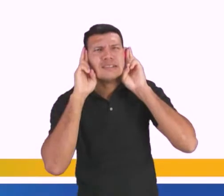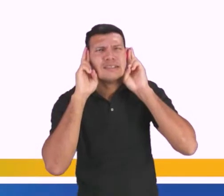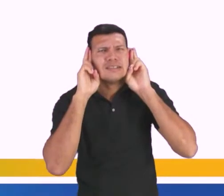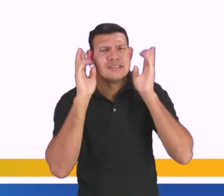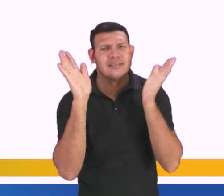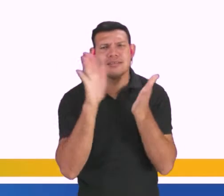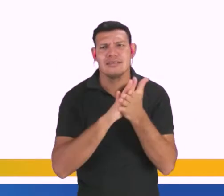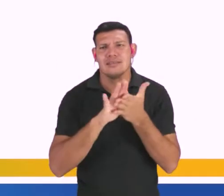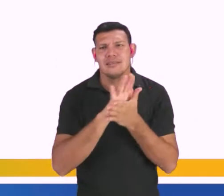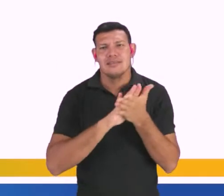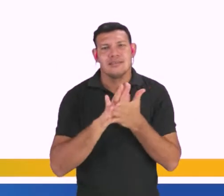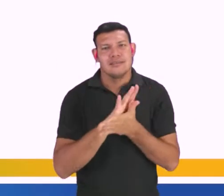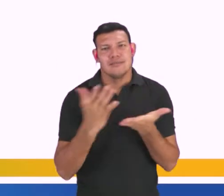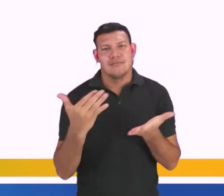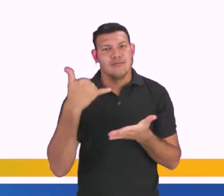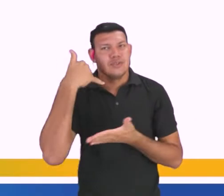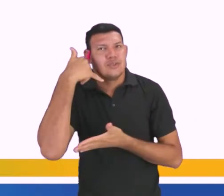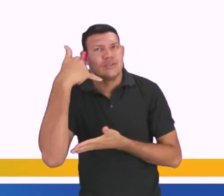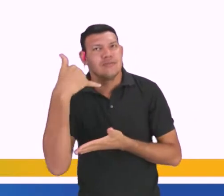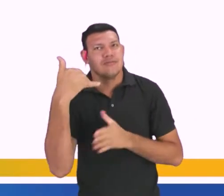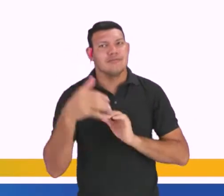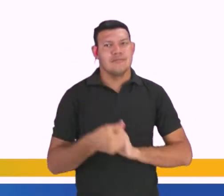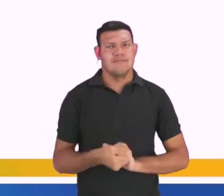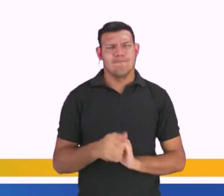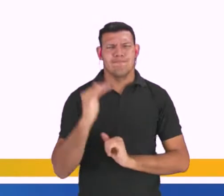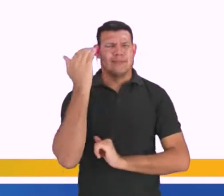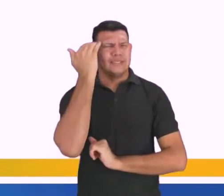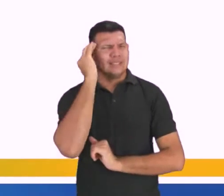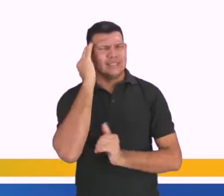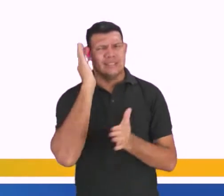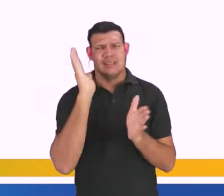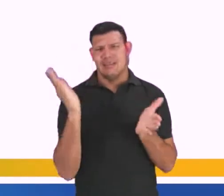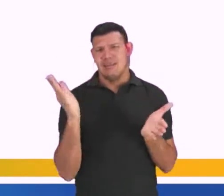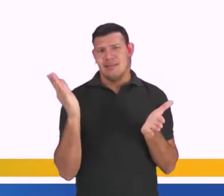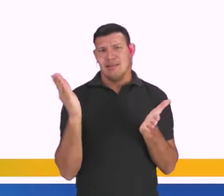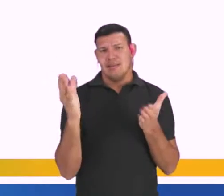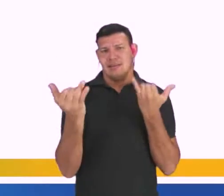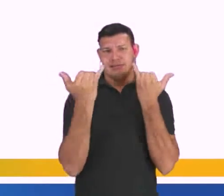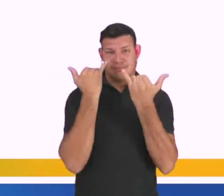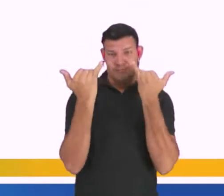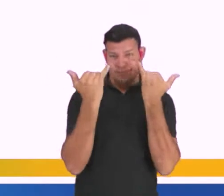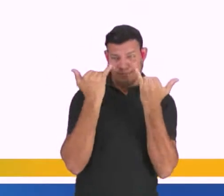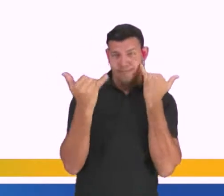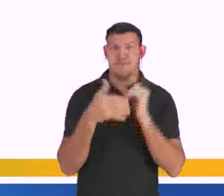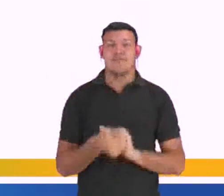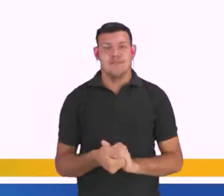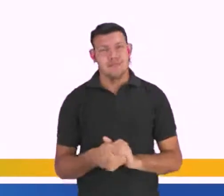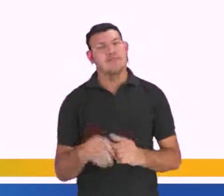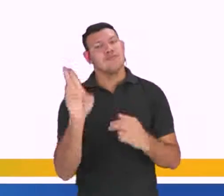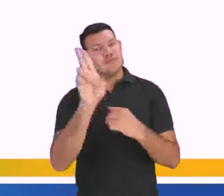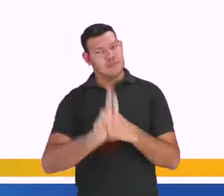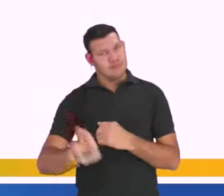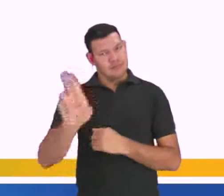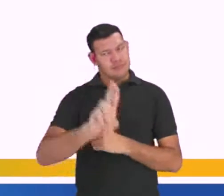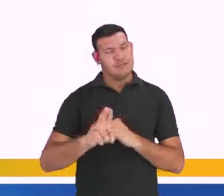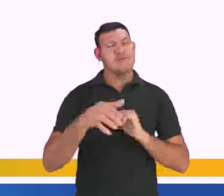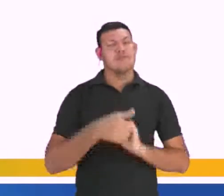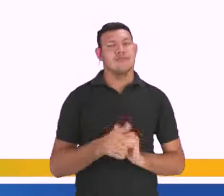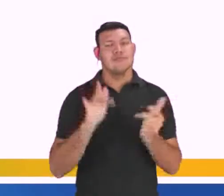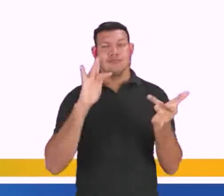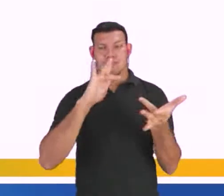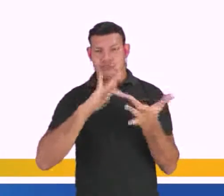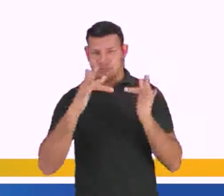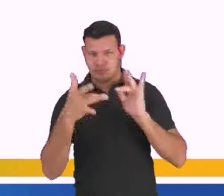por exemplo, num telefone, ou não compreende a mensagem, a gente está utilizando da função fática, que